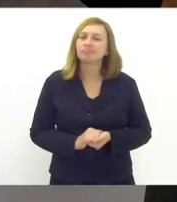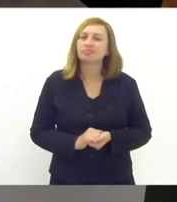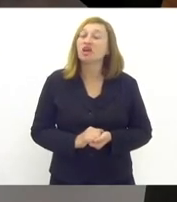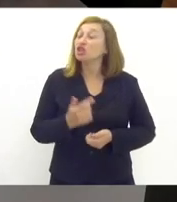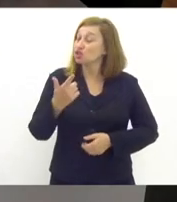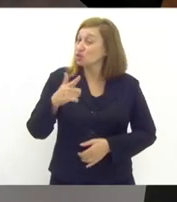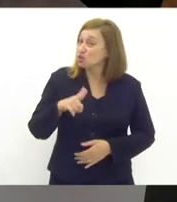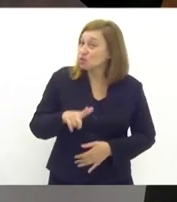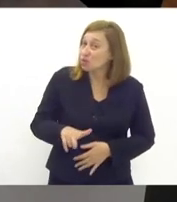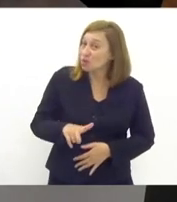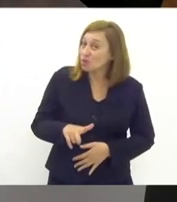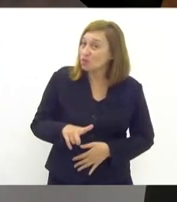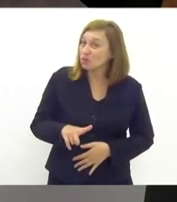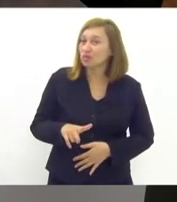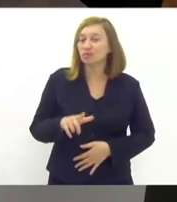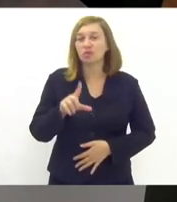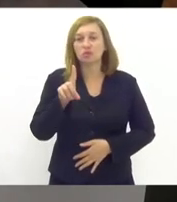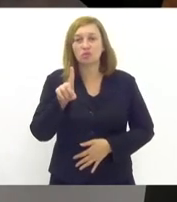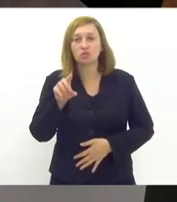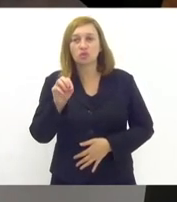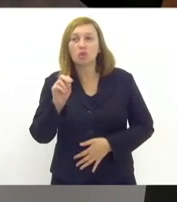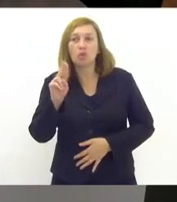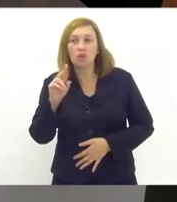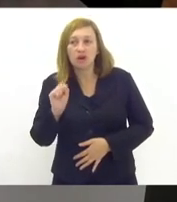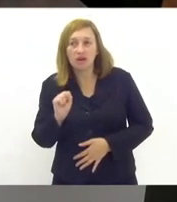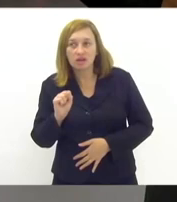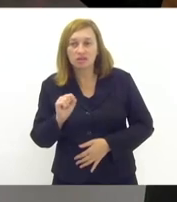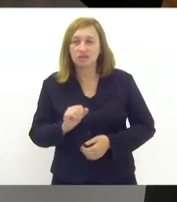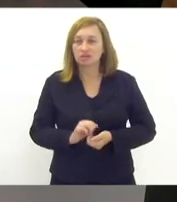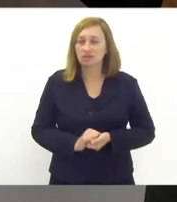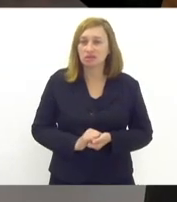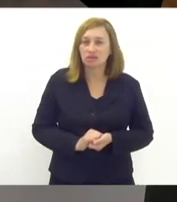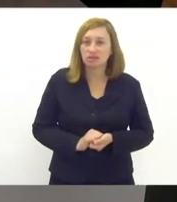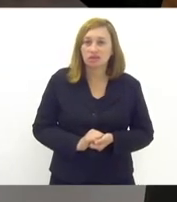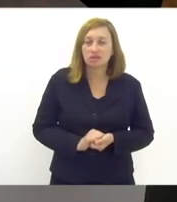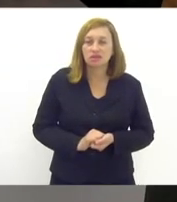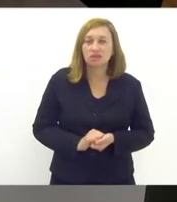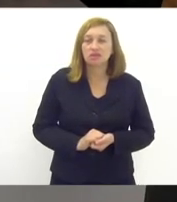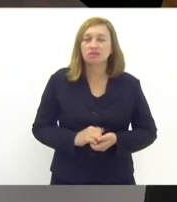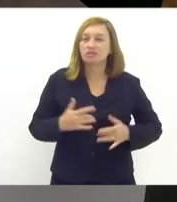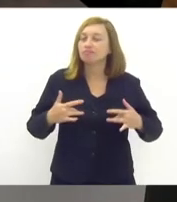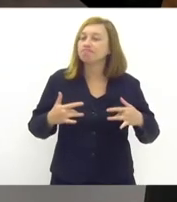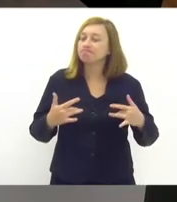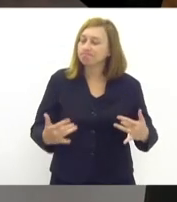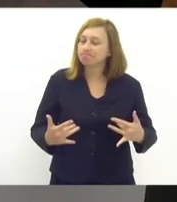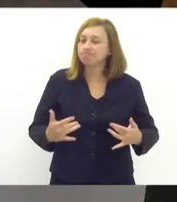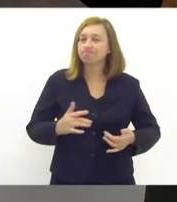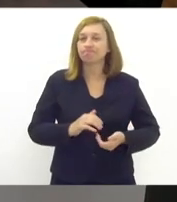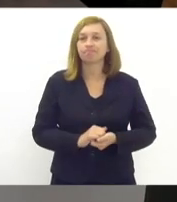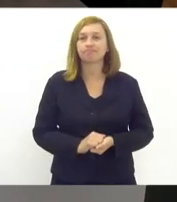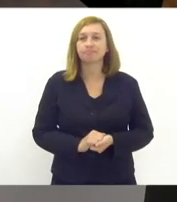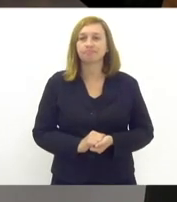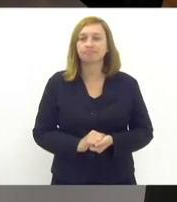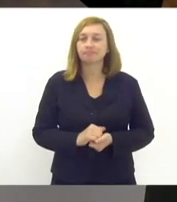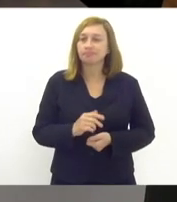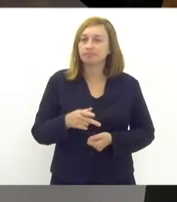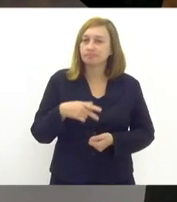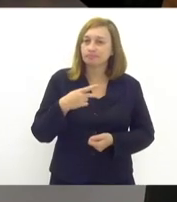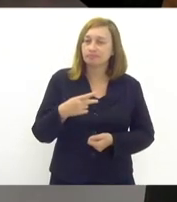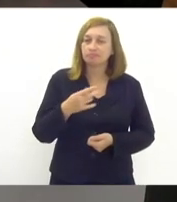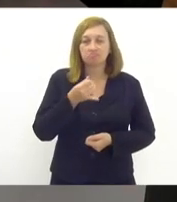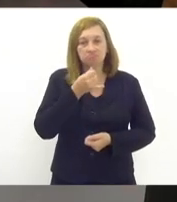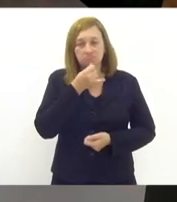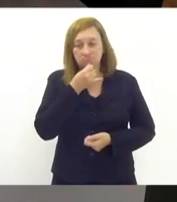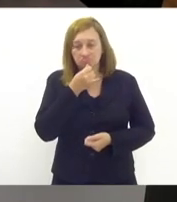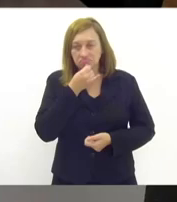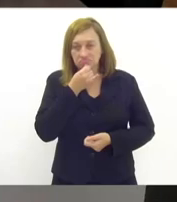Mais uma vez, soldado Douglas, queria, como membro do Poder Público, prestar toda a minha solidariedade, manifestar minha indignação e,